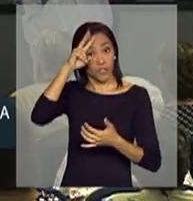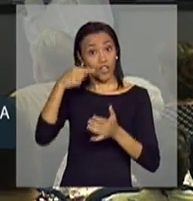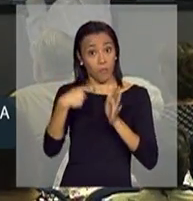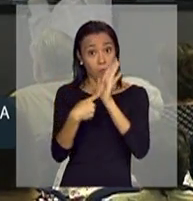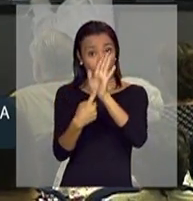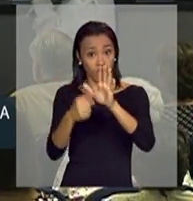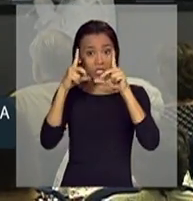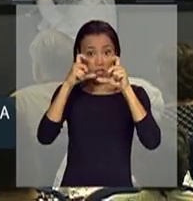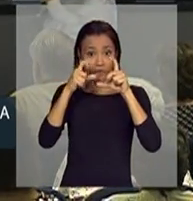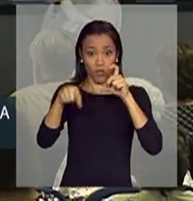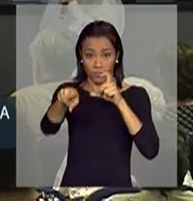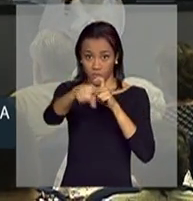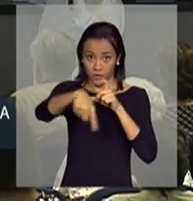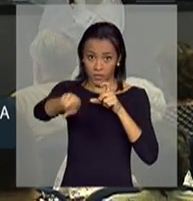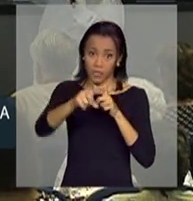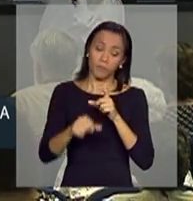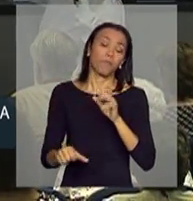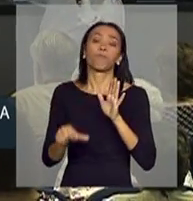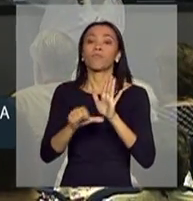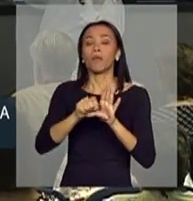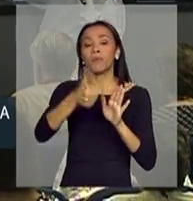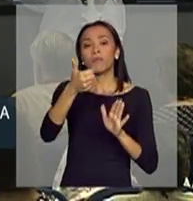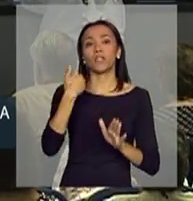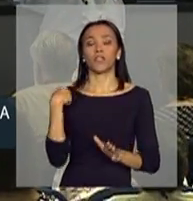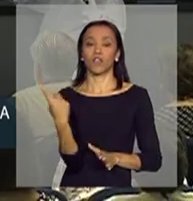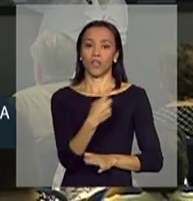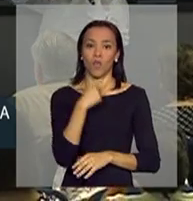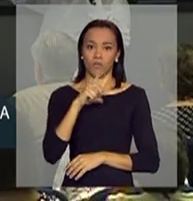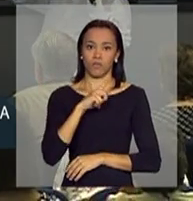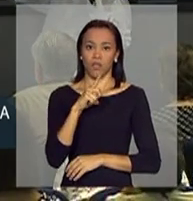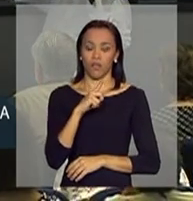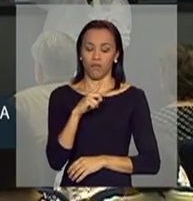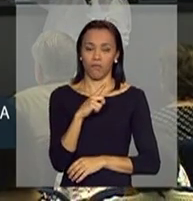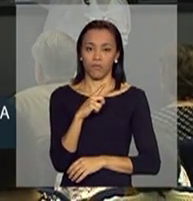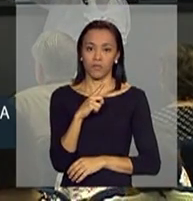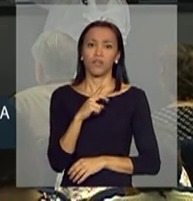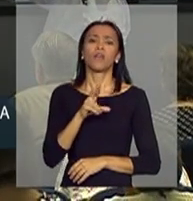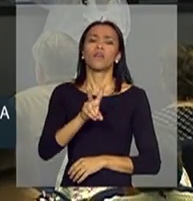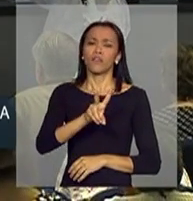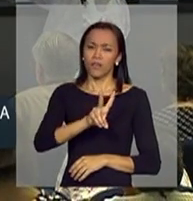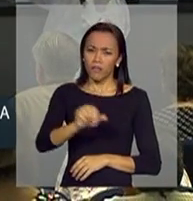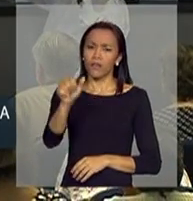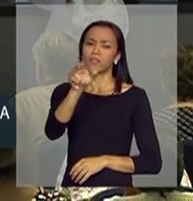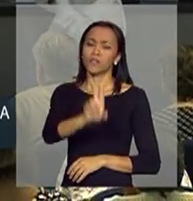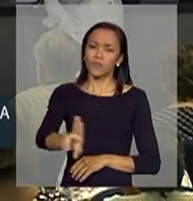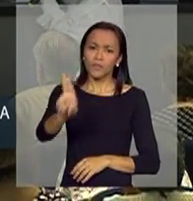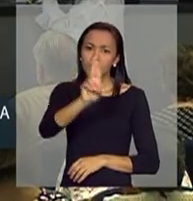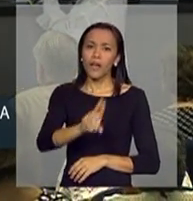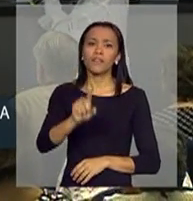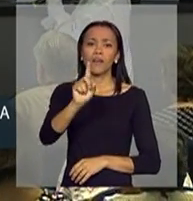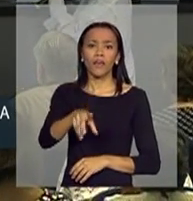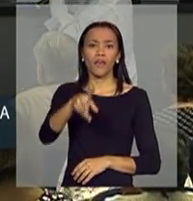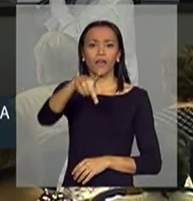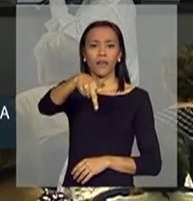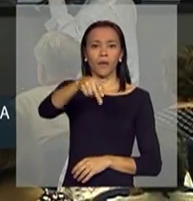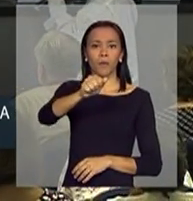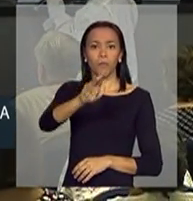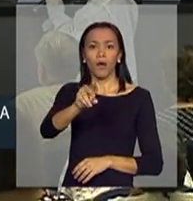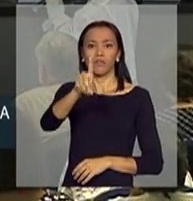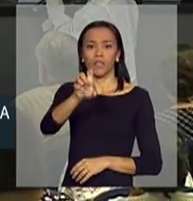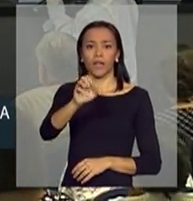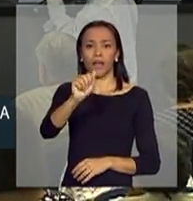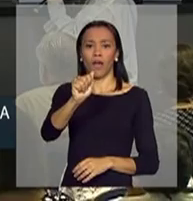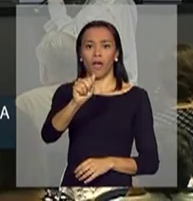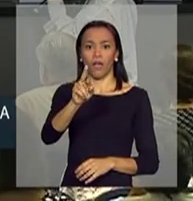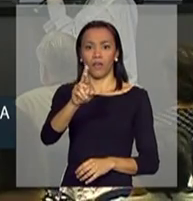para vocês. Então, a primeira que nós temos, que vai ser utilizada, é o pau de arara. Em seguida, a